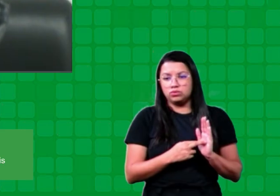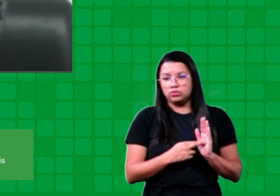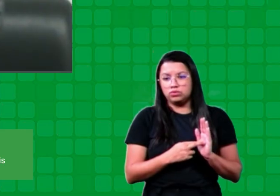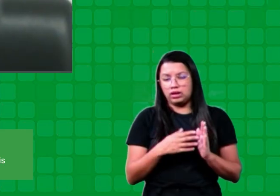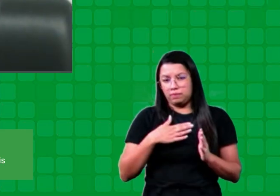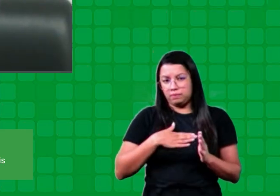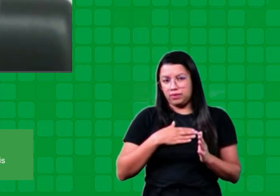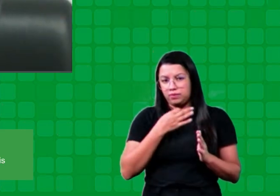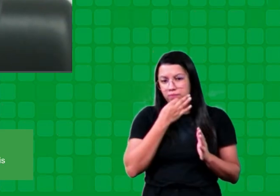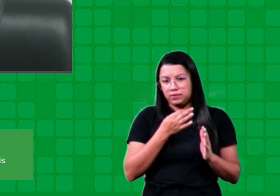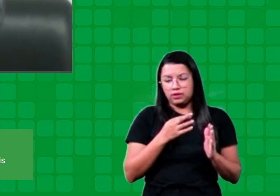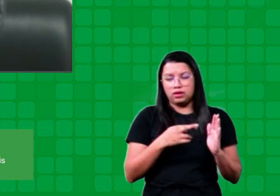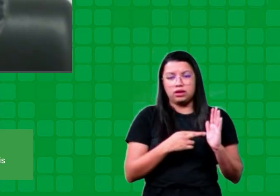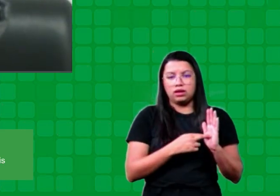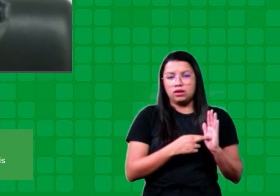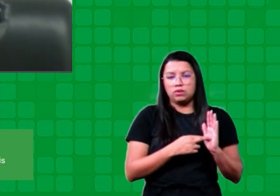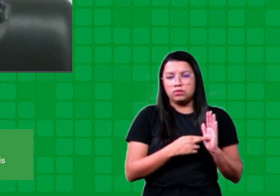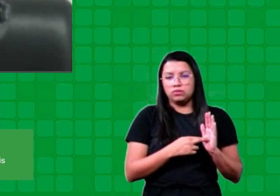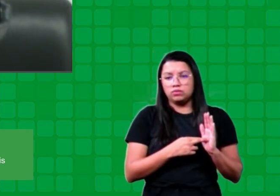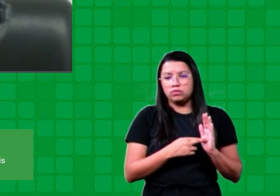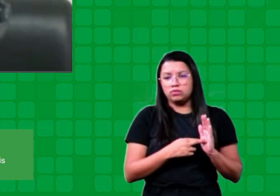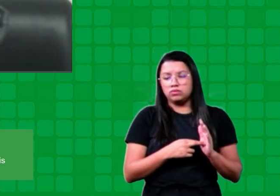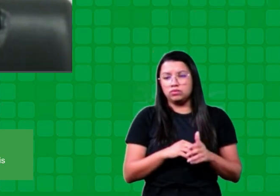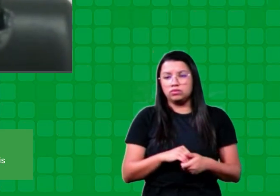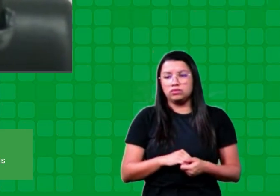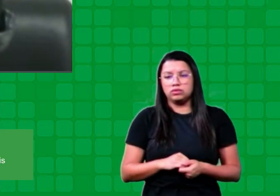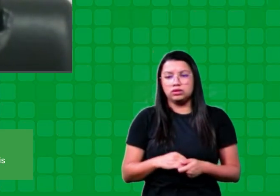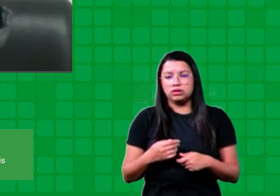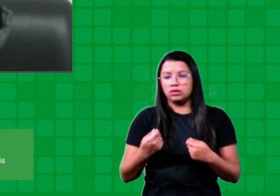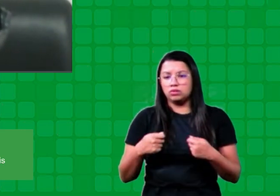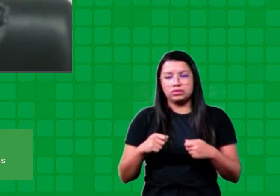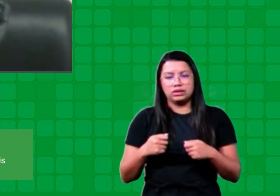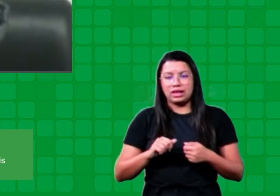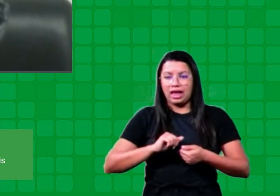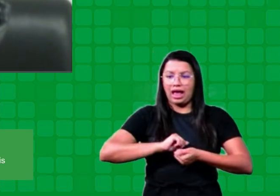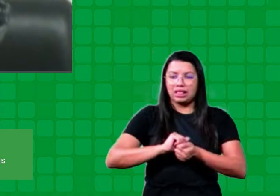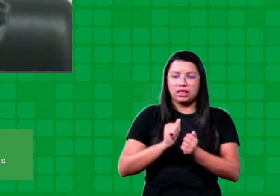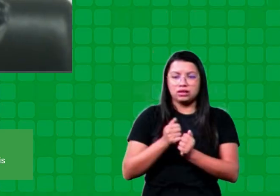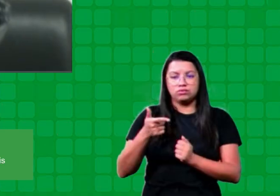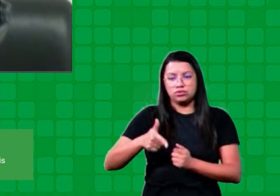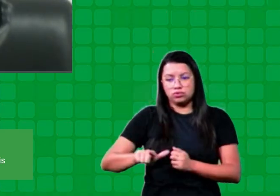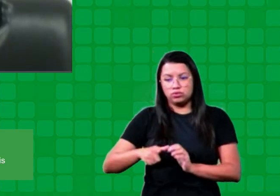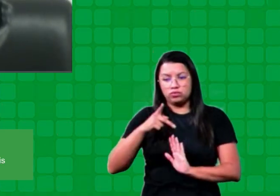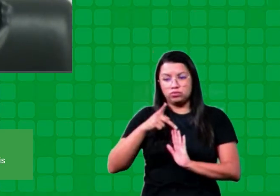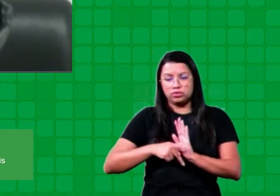não enseja uma reprovação ou uma necessidade de readequação do plano de curso.